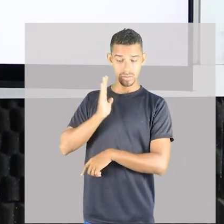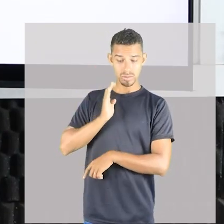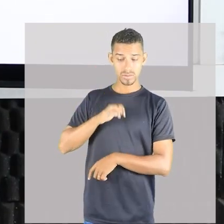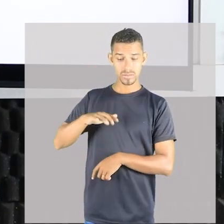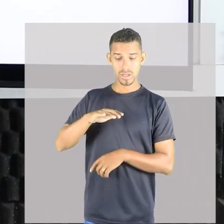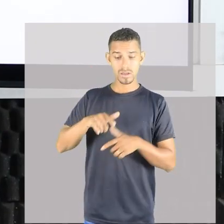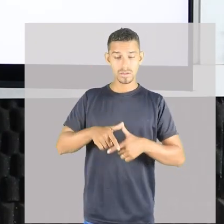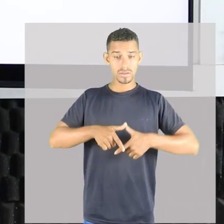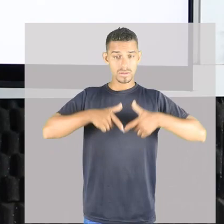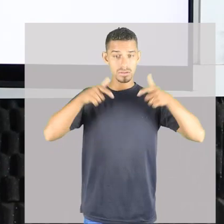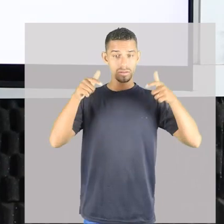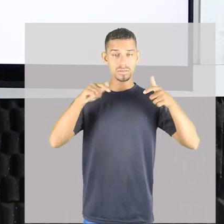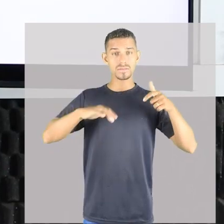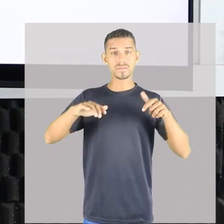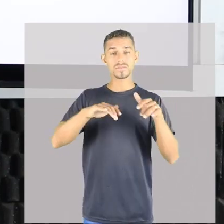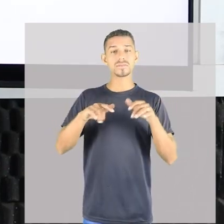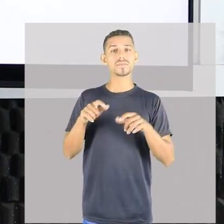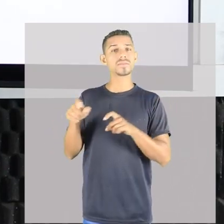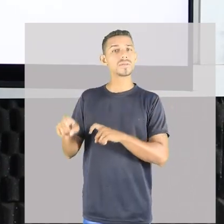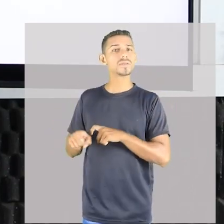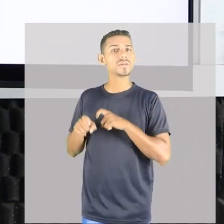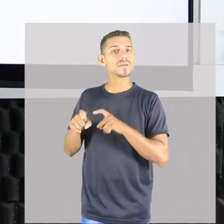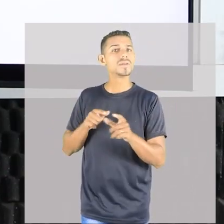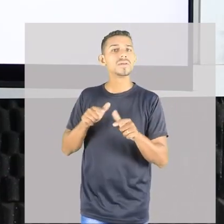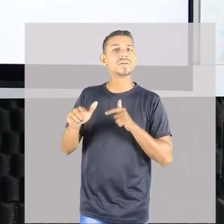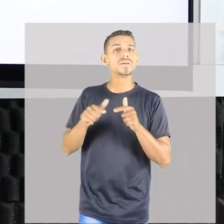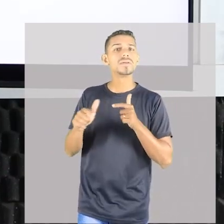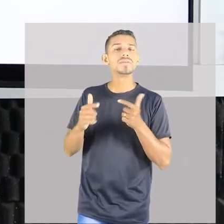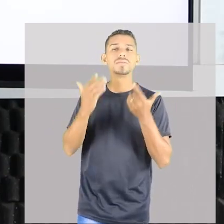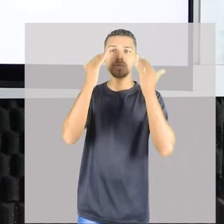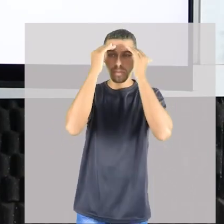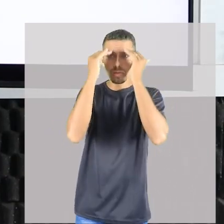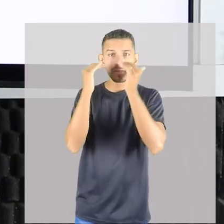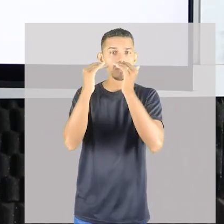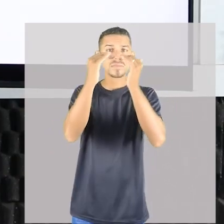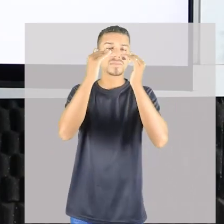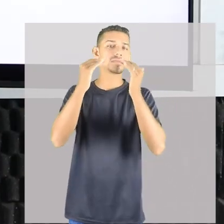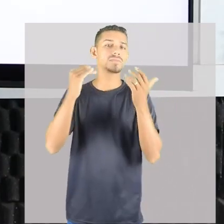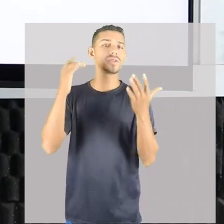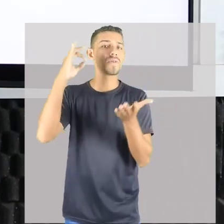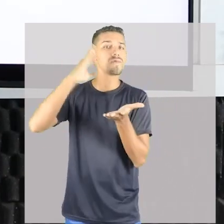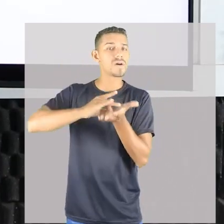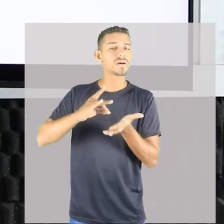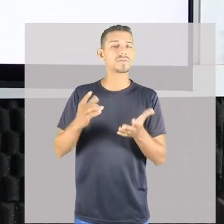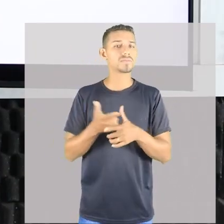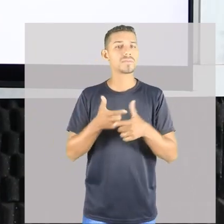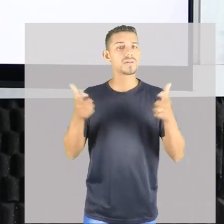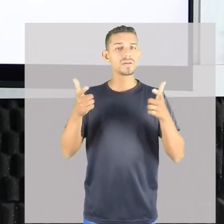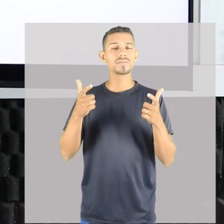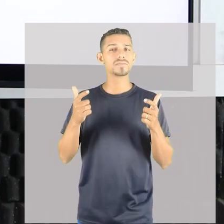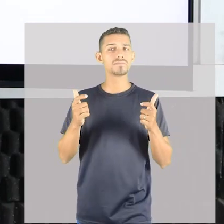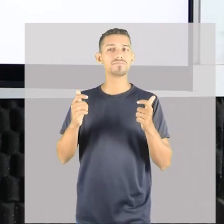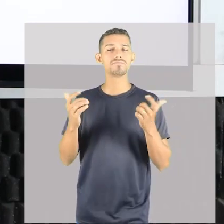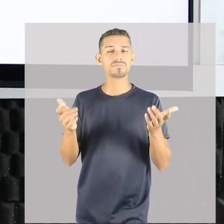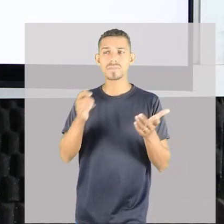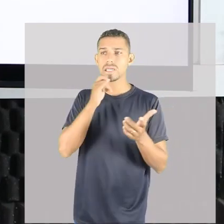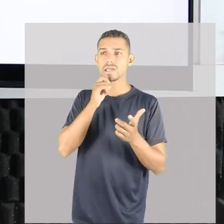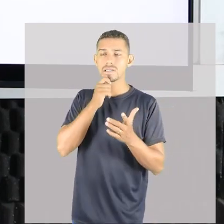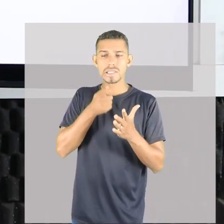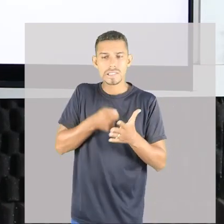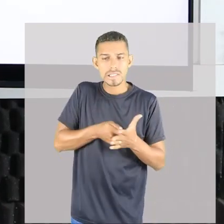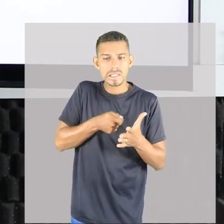parte da população estava numa condição servil. Estava, de fato, sendo